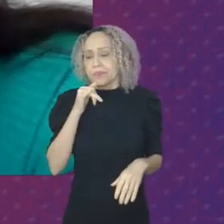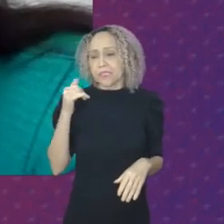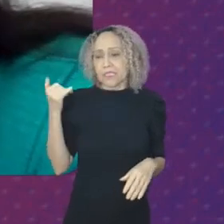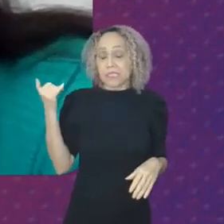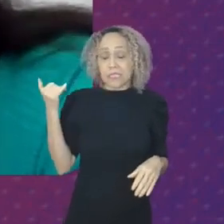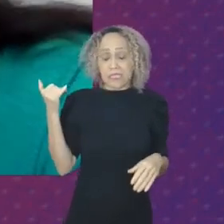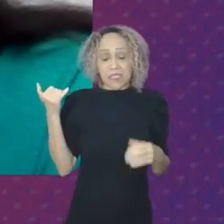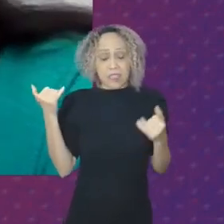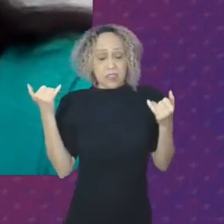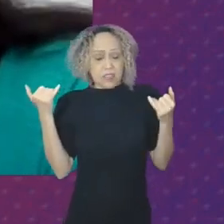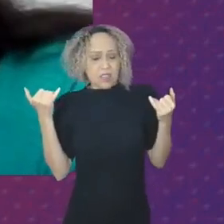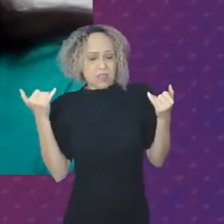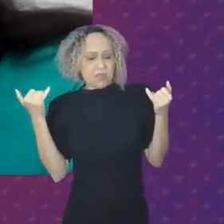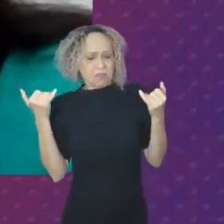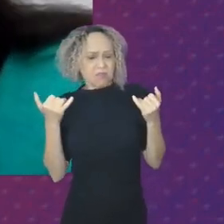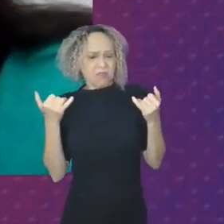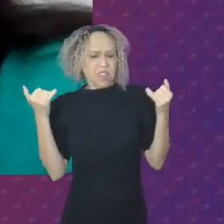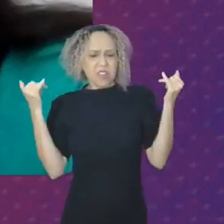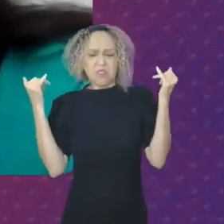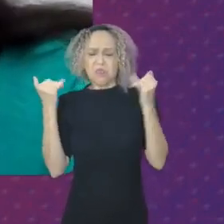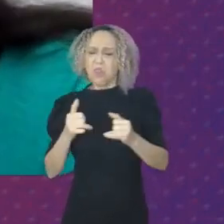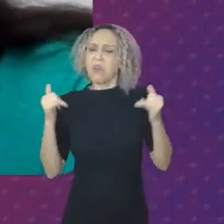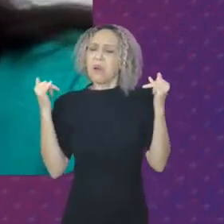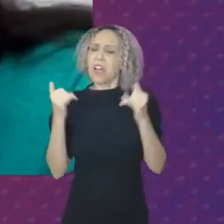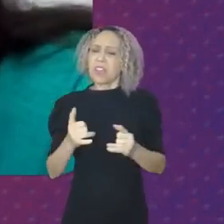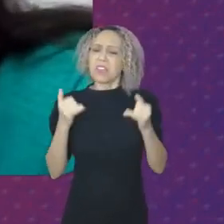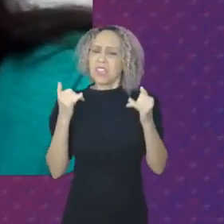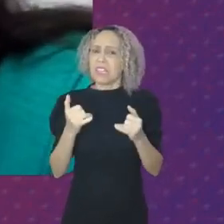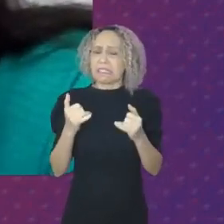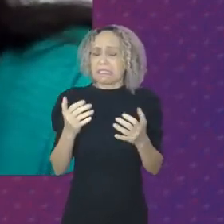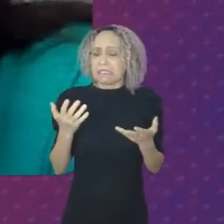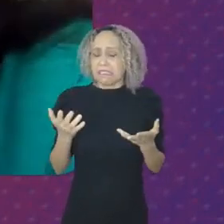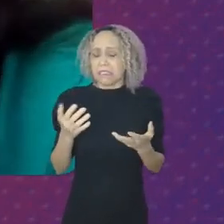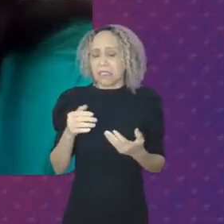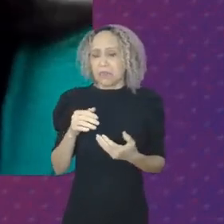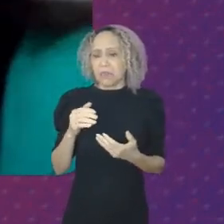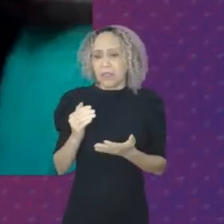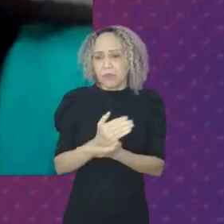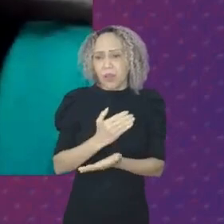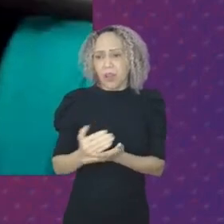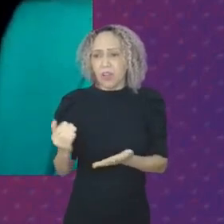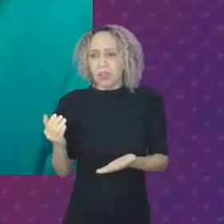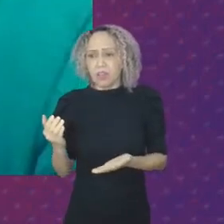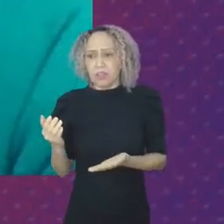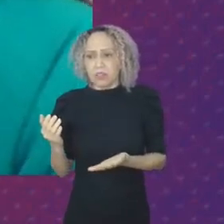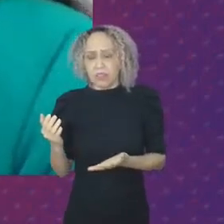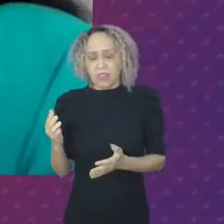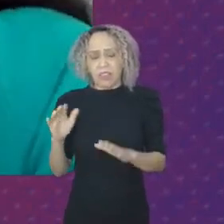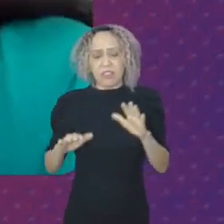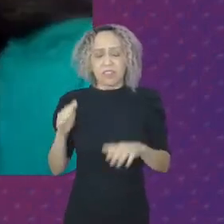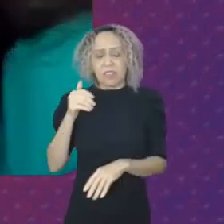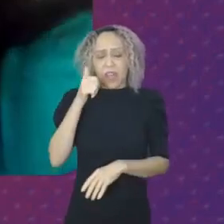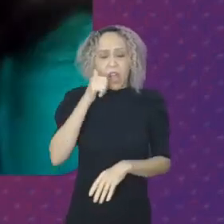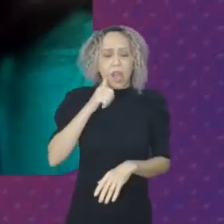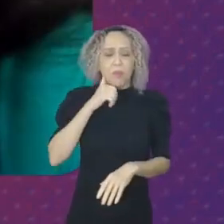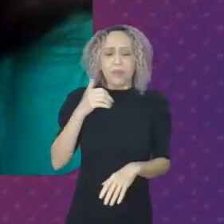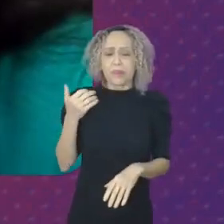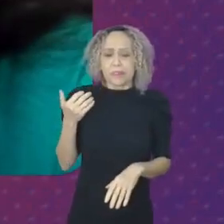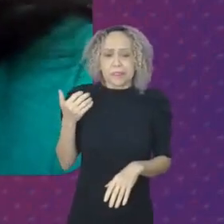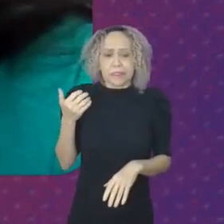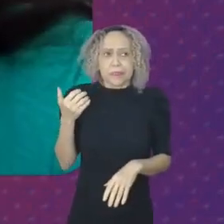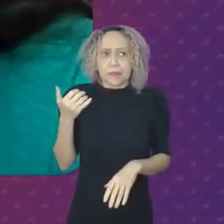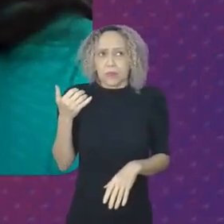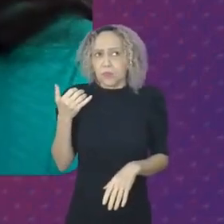ao público. É uma informação mais dura, letra de lei, que por vezes a maioria das pessoas não